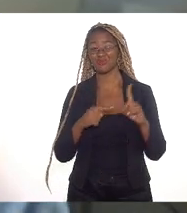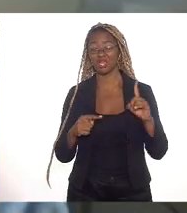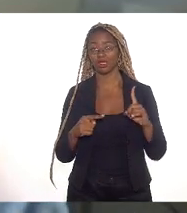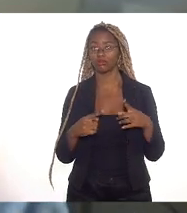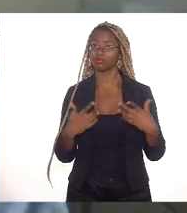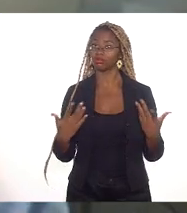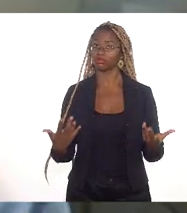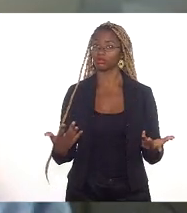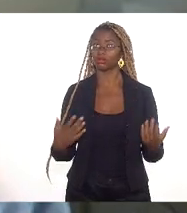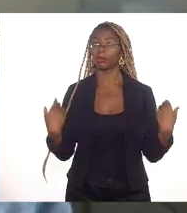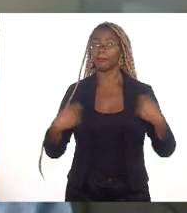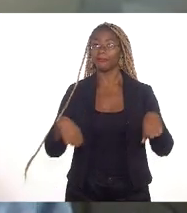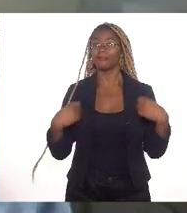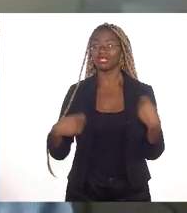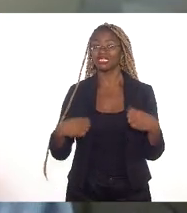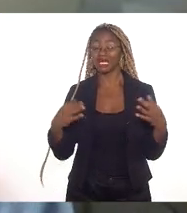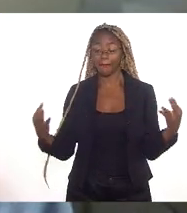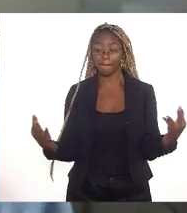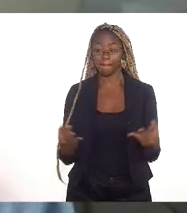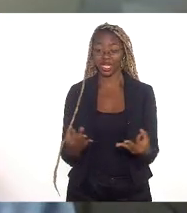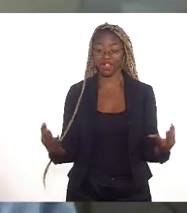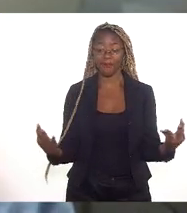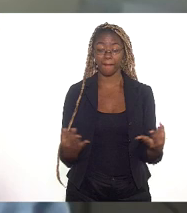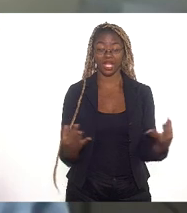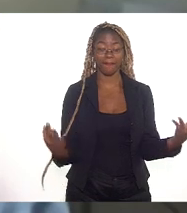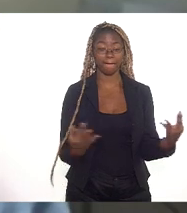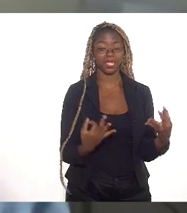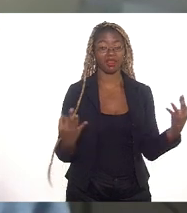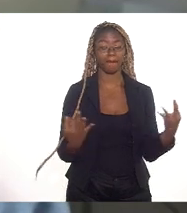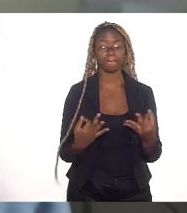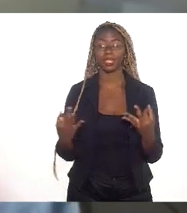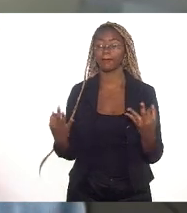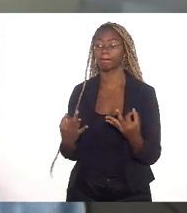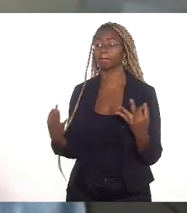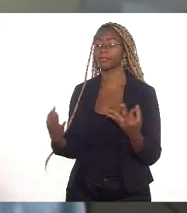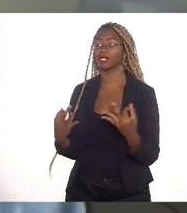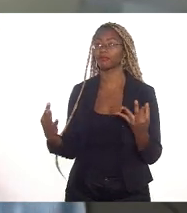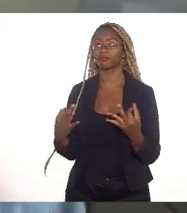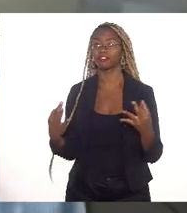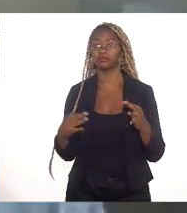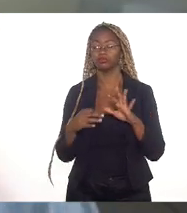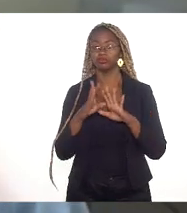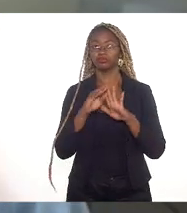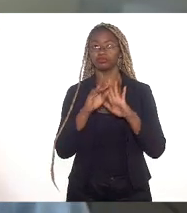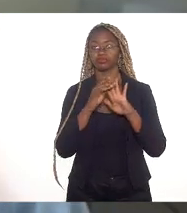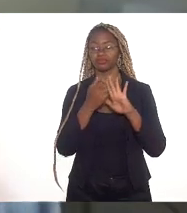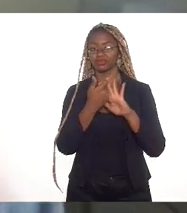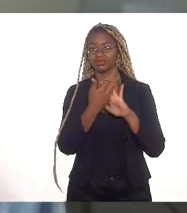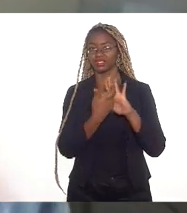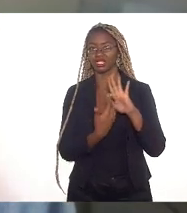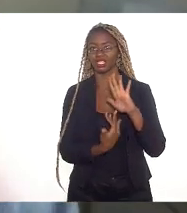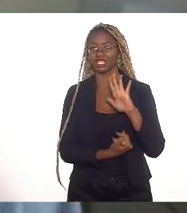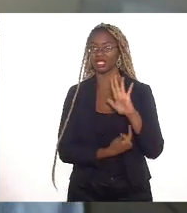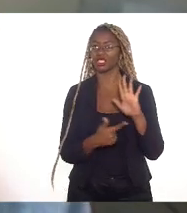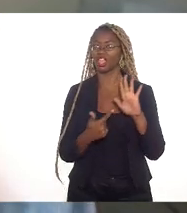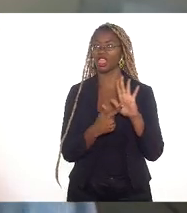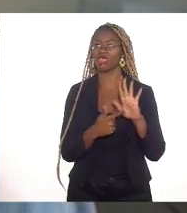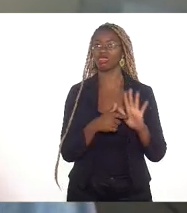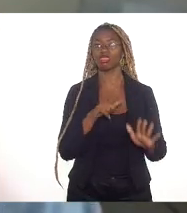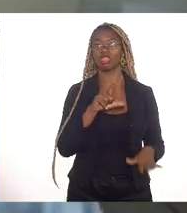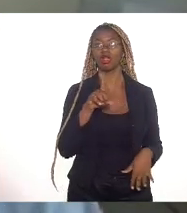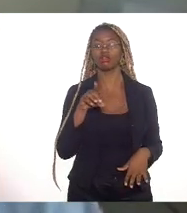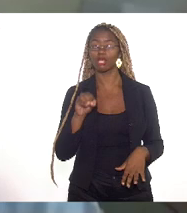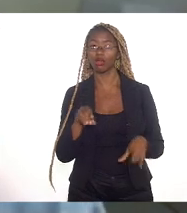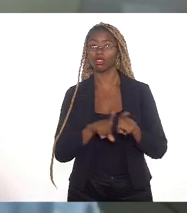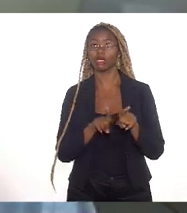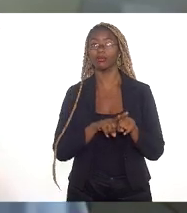estar perfeitamente discriminado, amarrado na LDO e na LOA. Não pode ser um vamos que